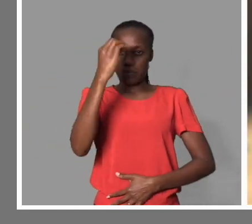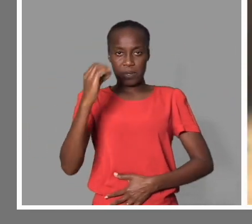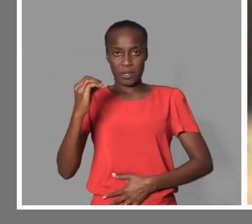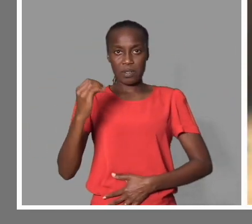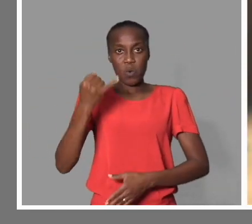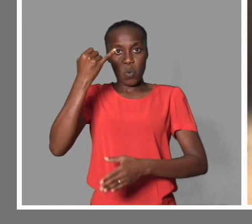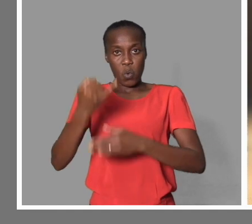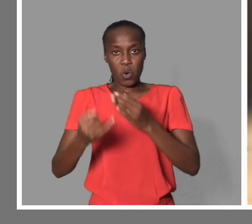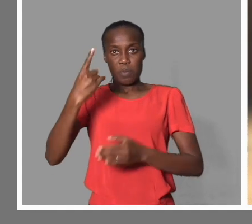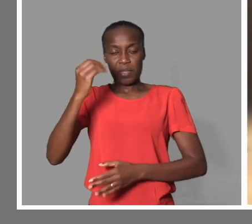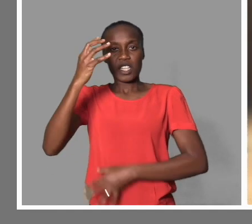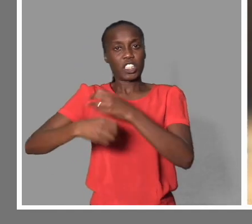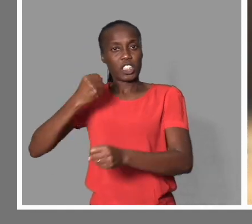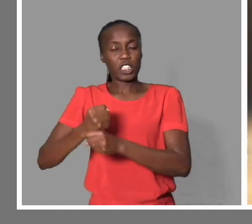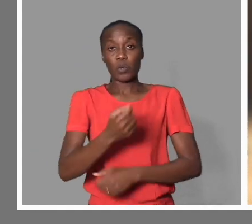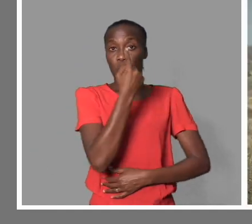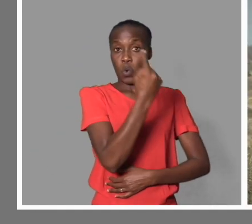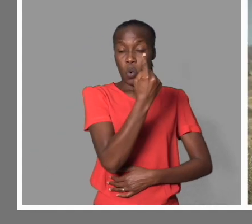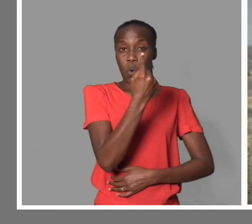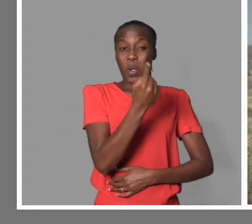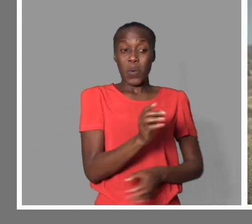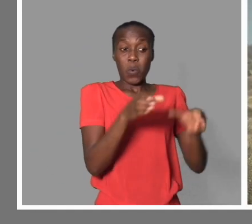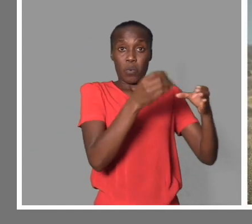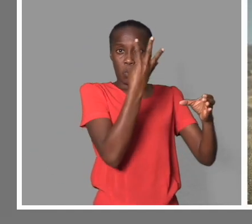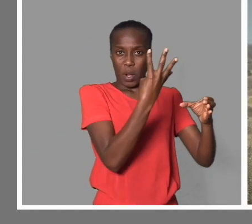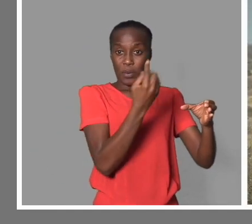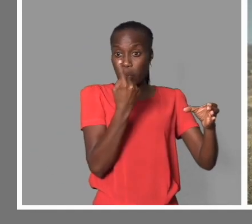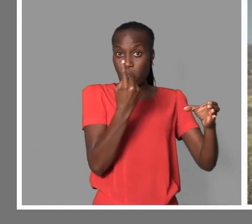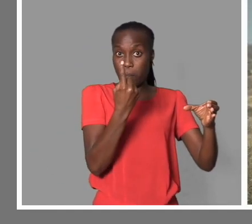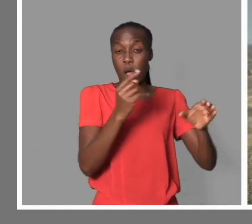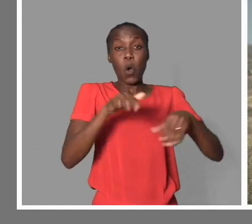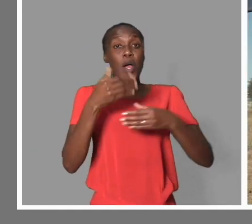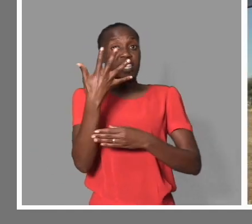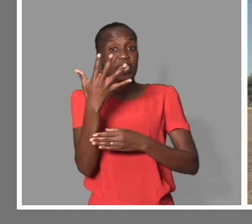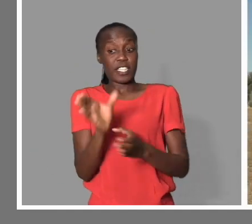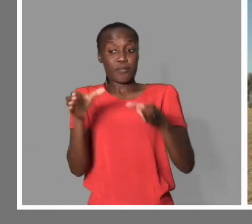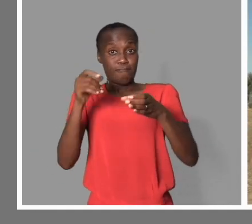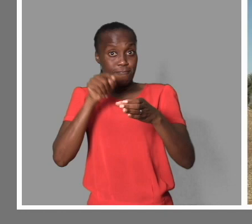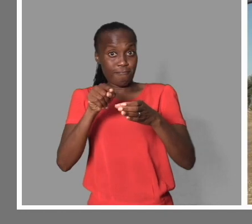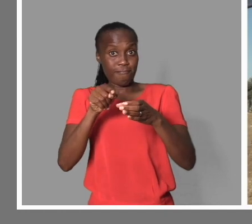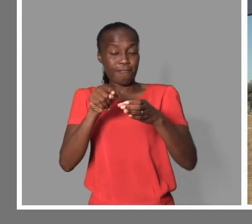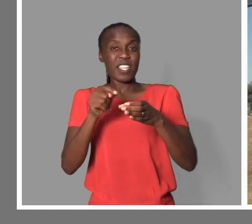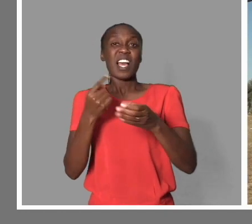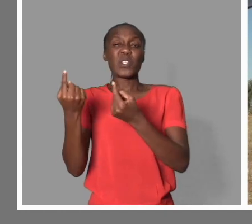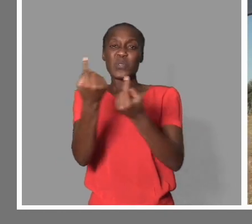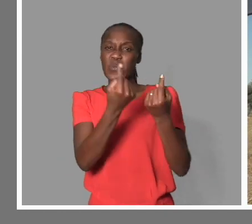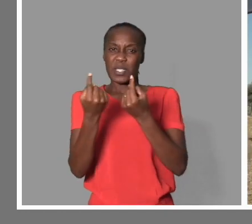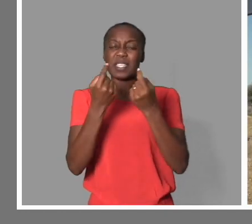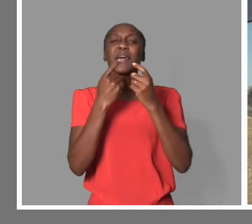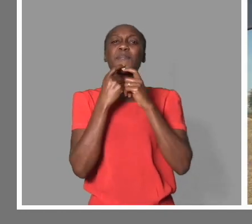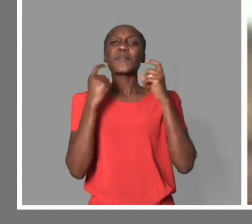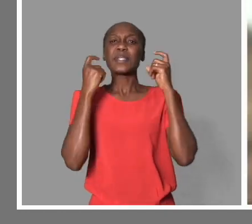diminuiu 5% na última década, de 1 em cada 4, aproximadamente 1 em cada 5.